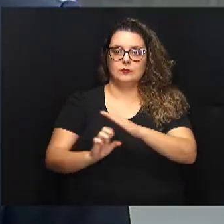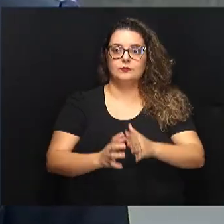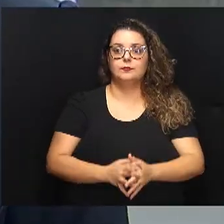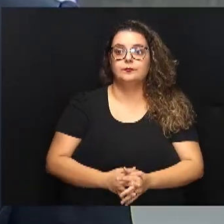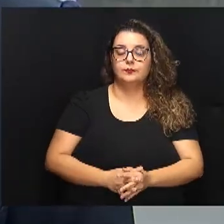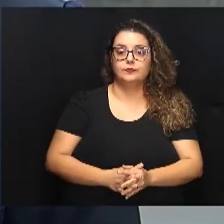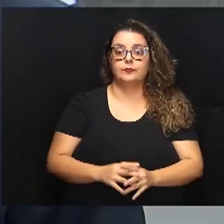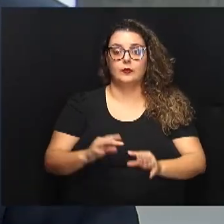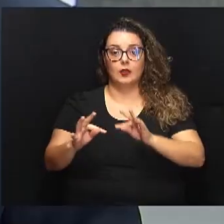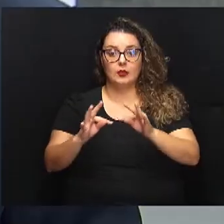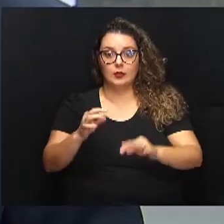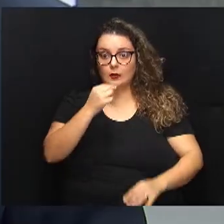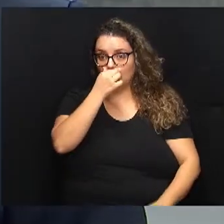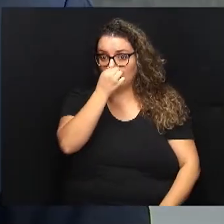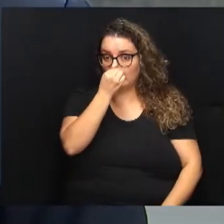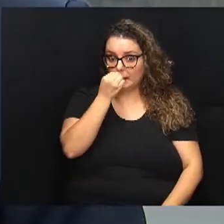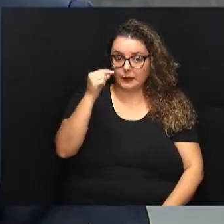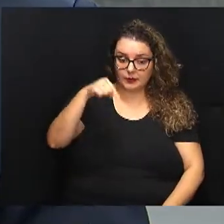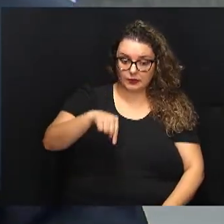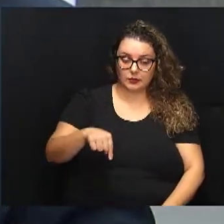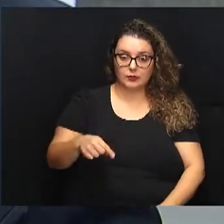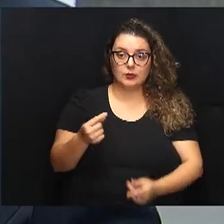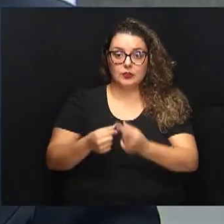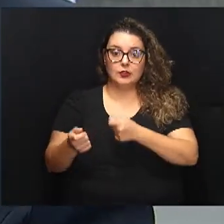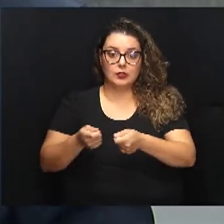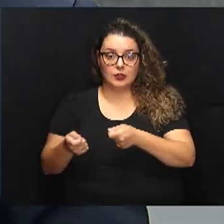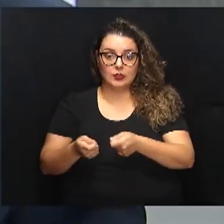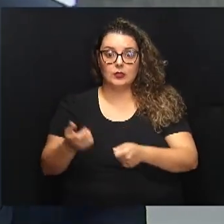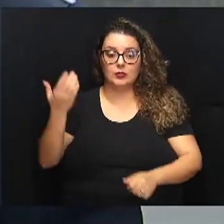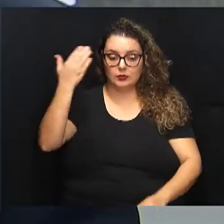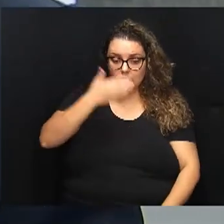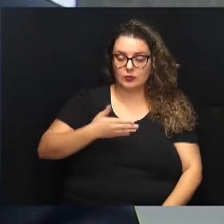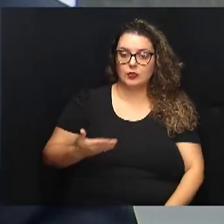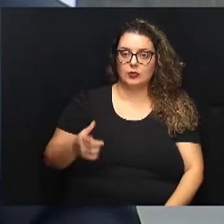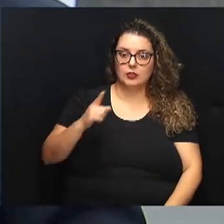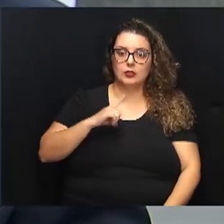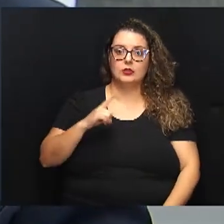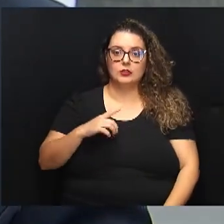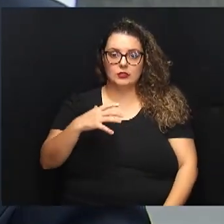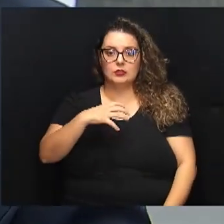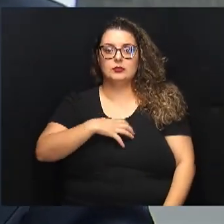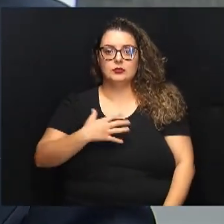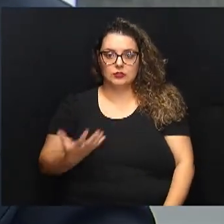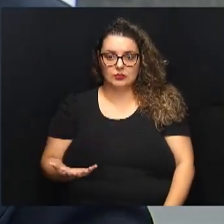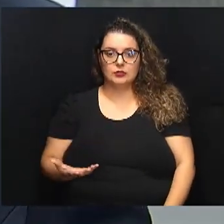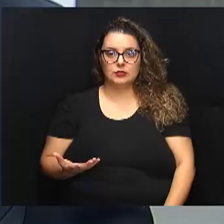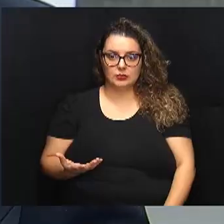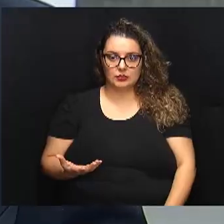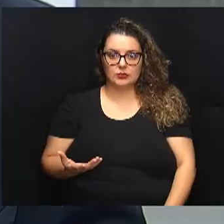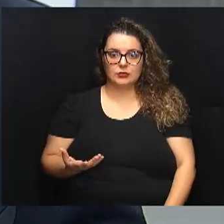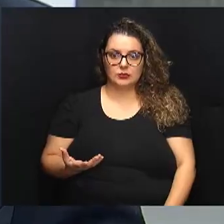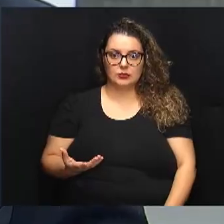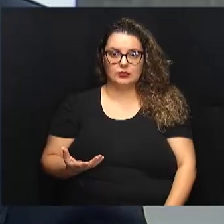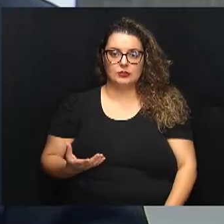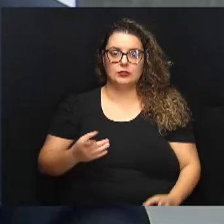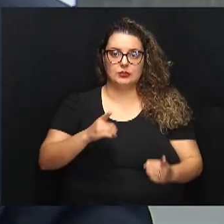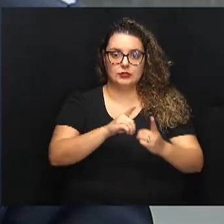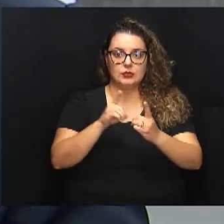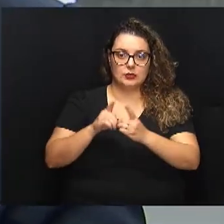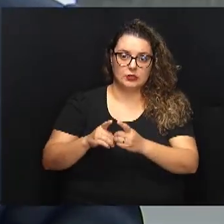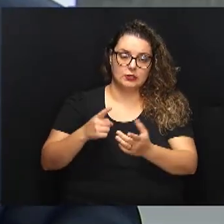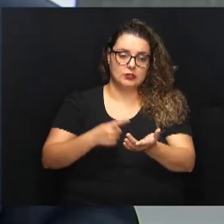técnicos que vieram aqui, os economistas, eles comprovaram que tem condição de se atender essa agenda,